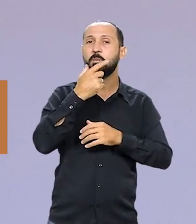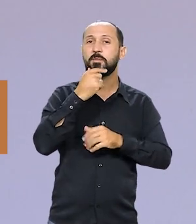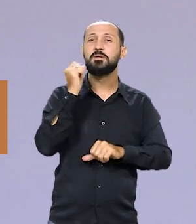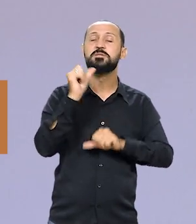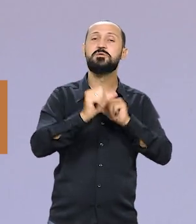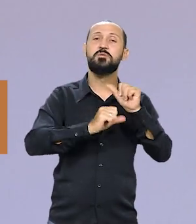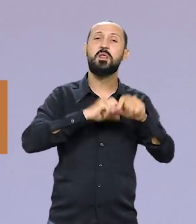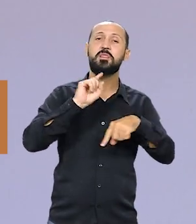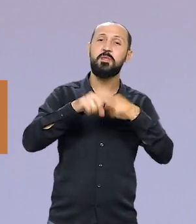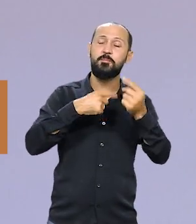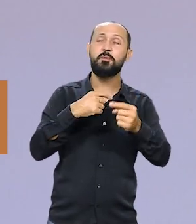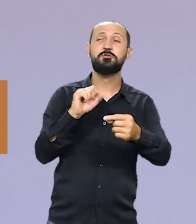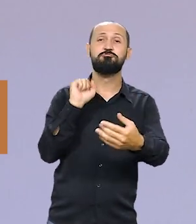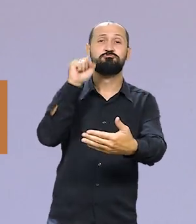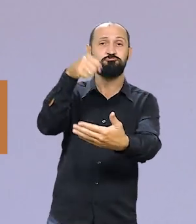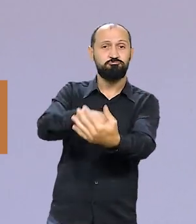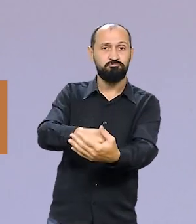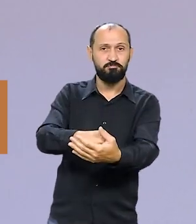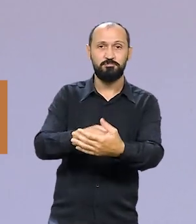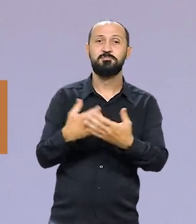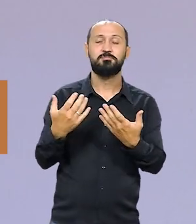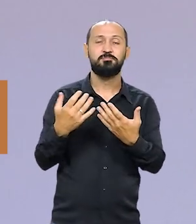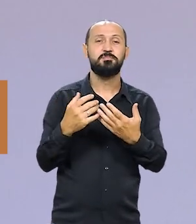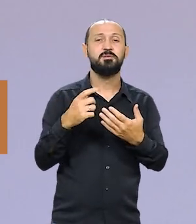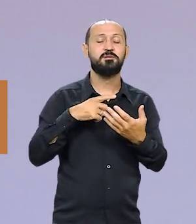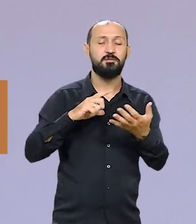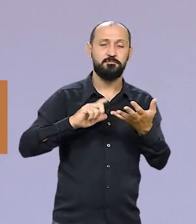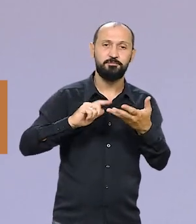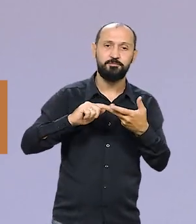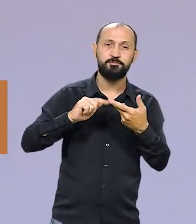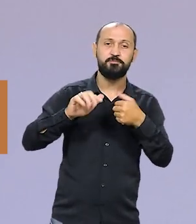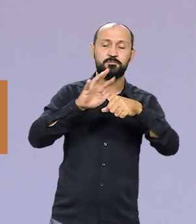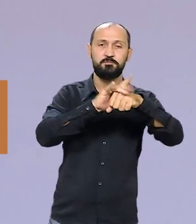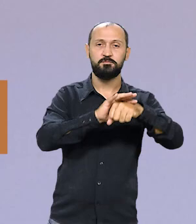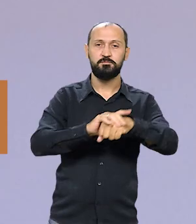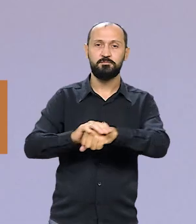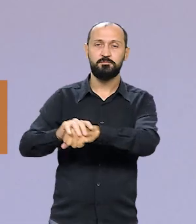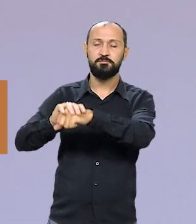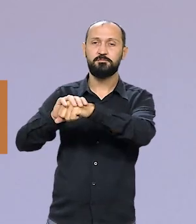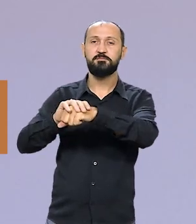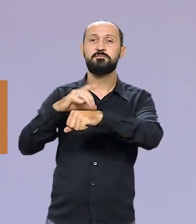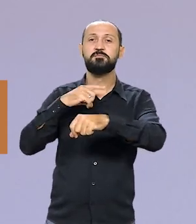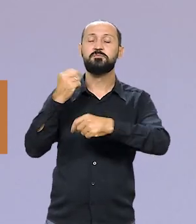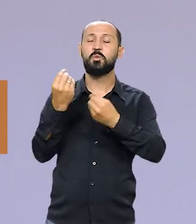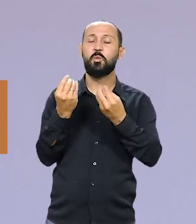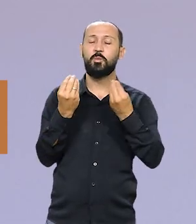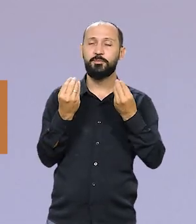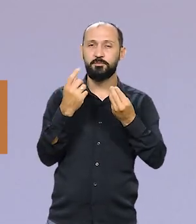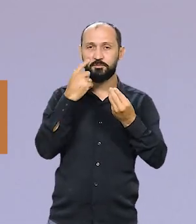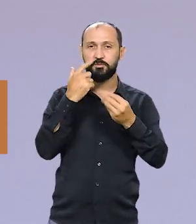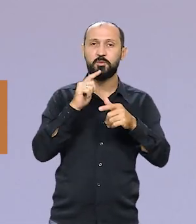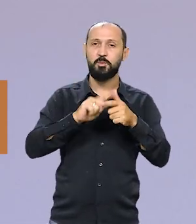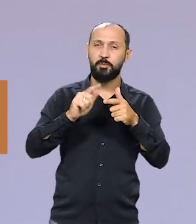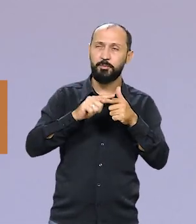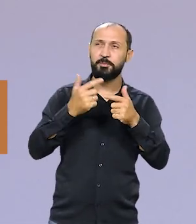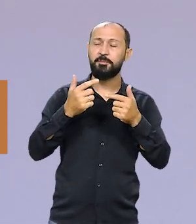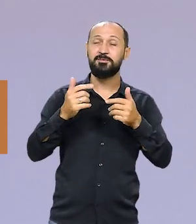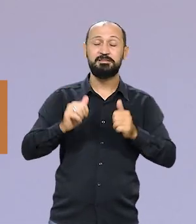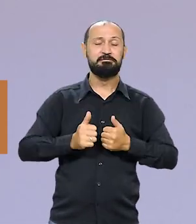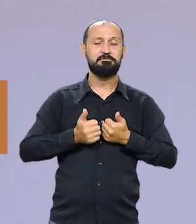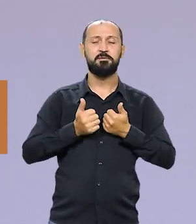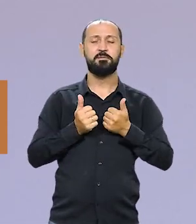masculina, a serem depois violentadores. Então, além de várias doenças que podem desencadear, como eu acabei de falar, problema